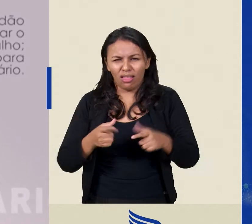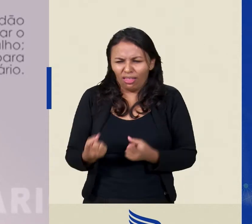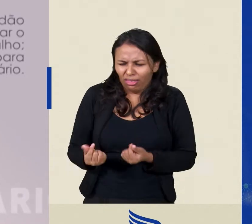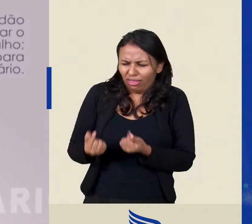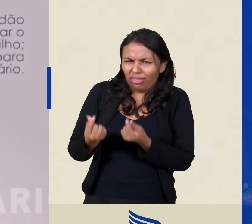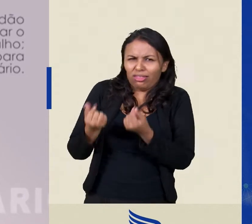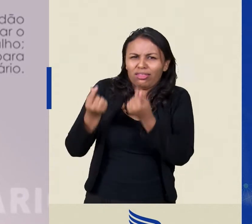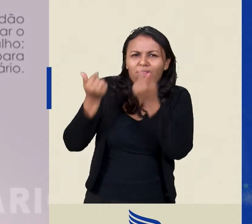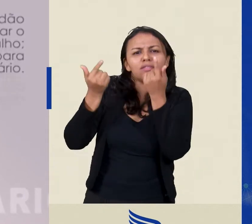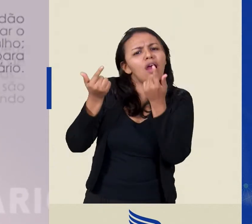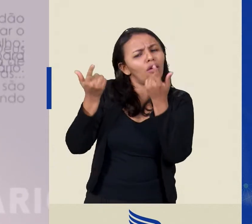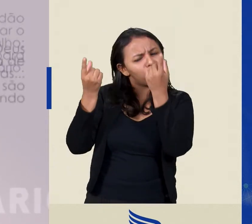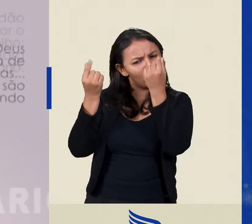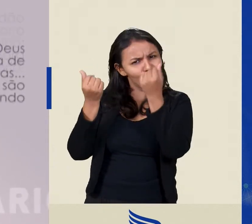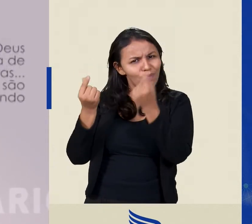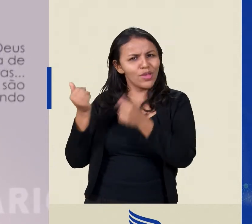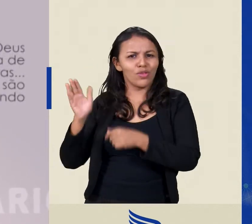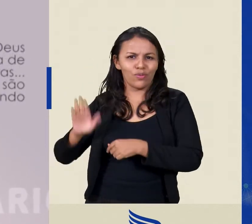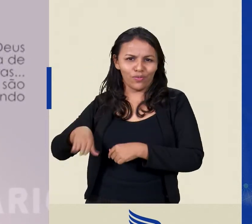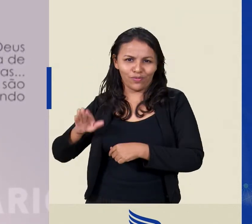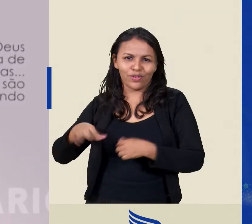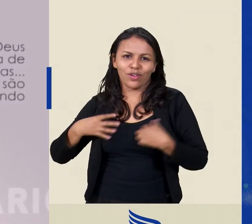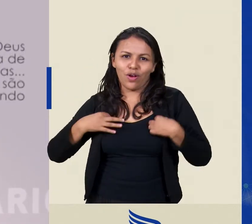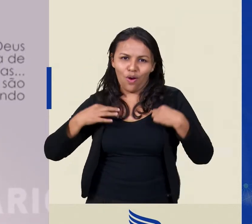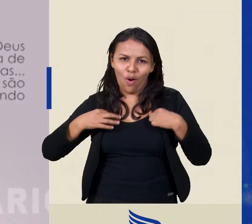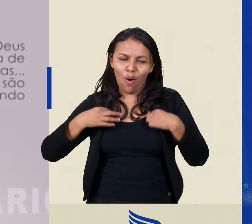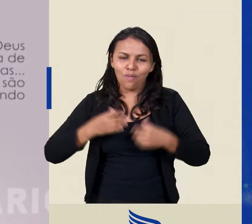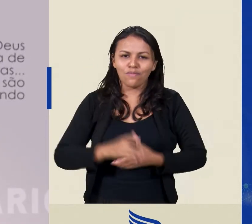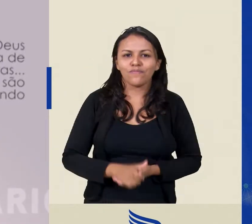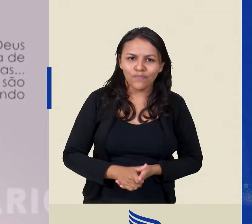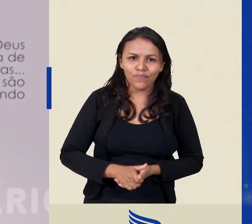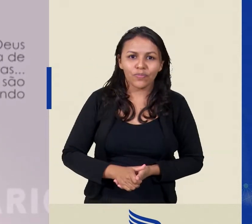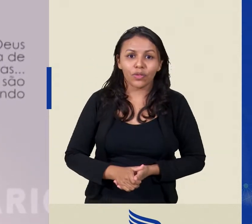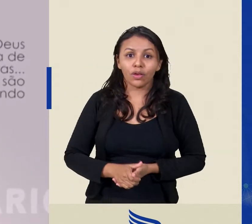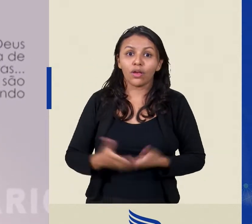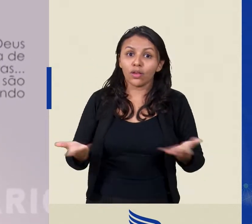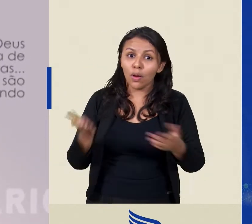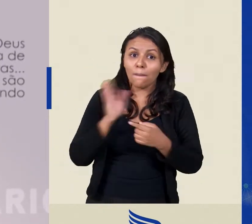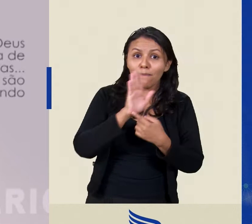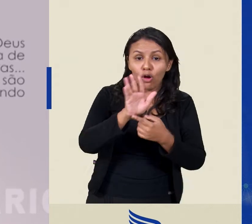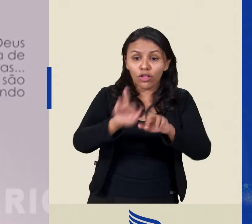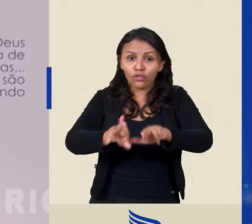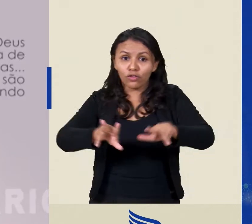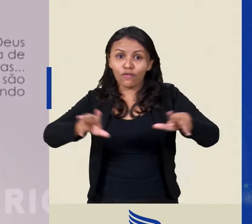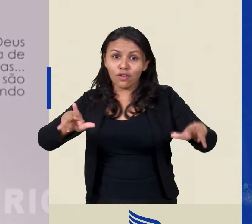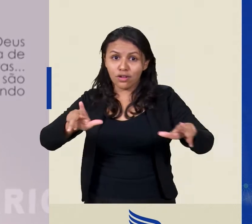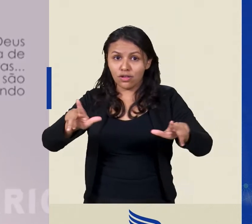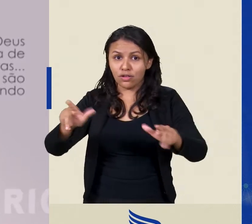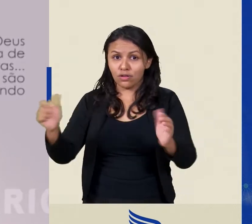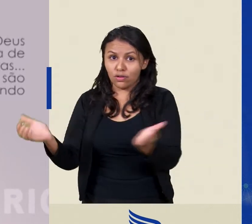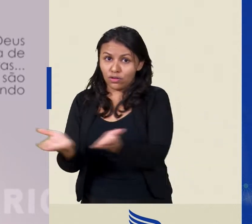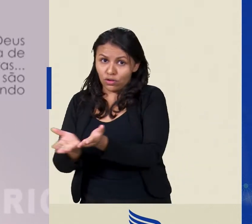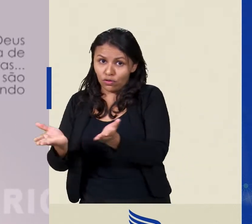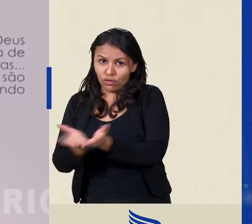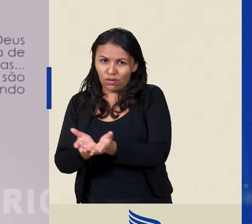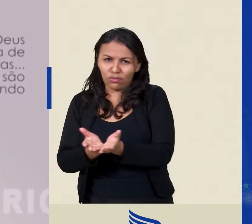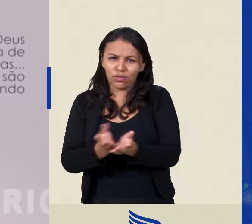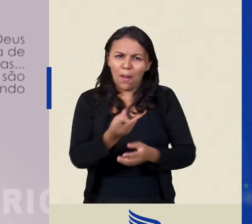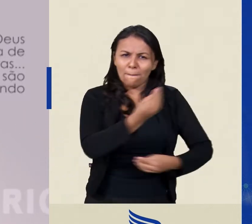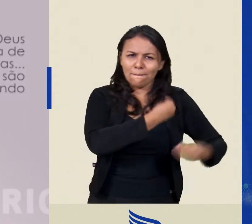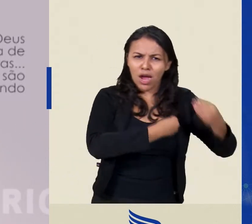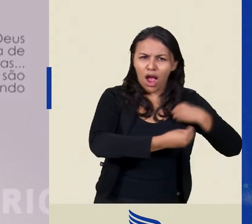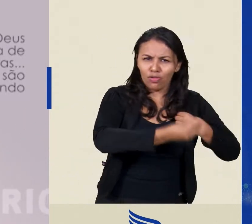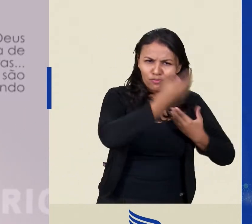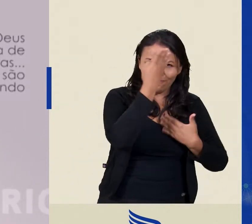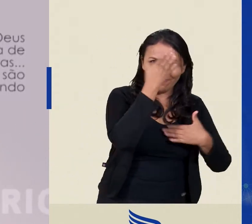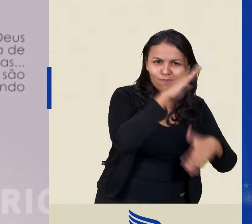acrescentar gasto com vestuário. Faria distinção entre o povo de Deus e o mundo, e desta forma